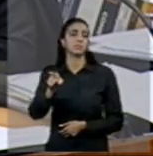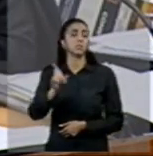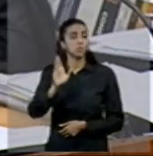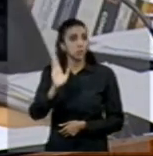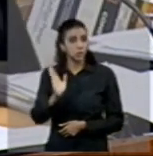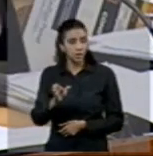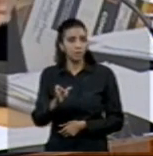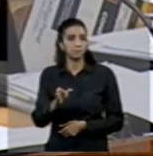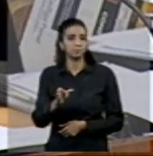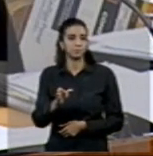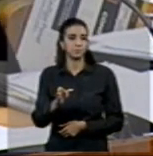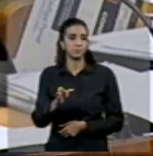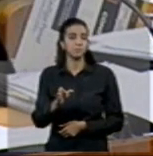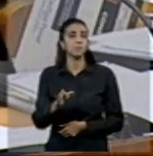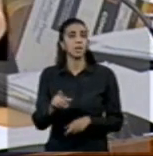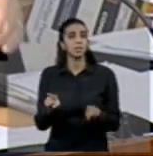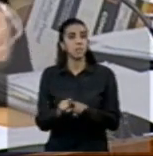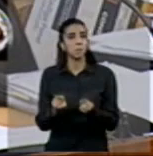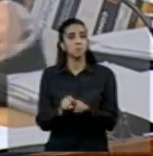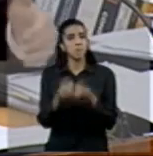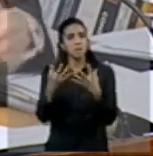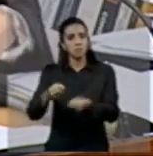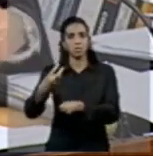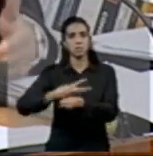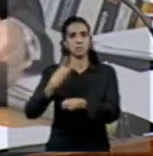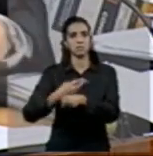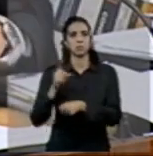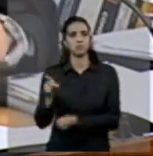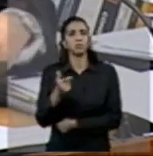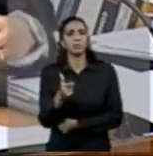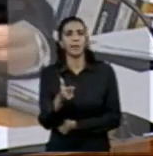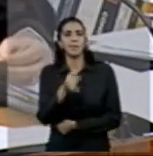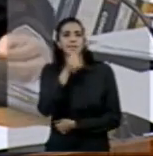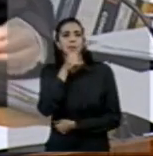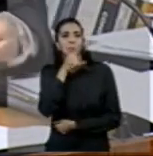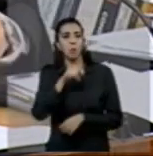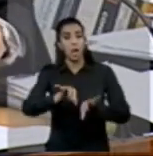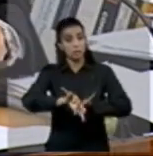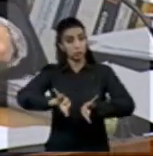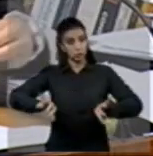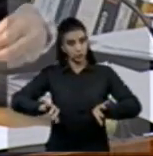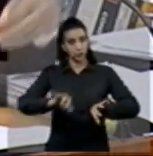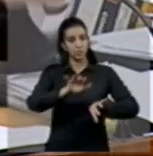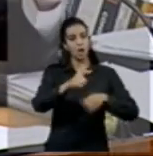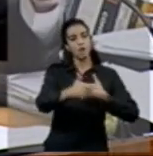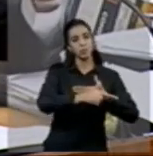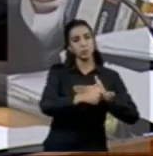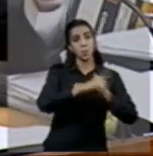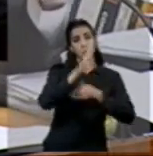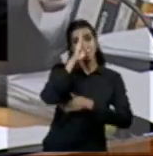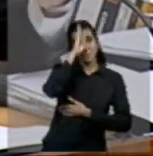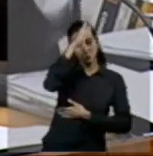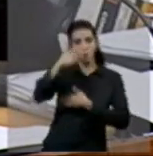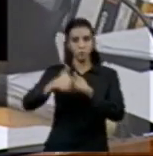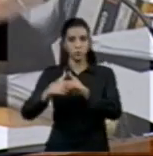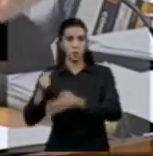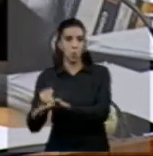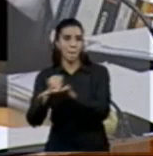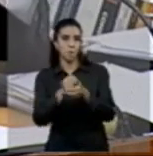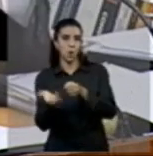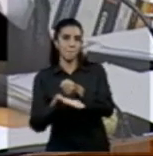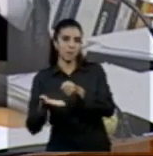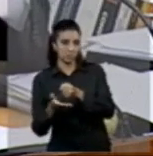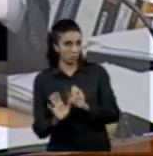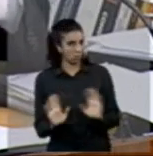essa grande maioria passou a adotar a terceirização sem essa diferenciação de atividade meio ou fim, porque todas, e como